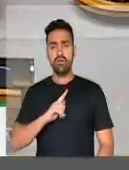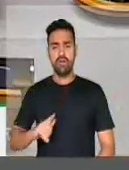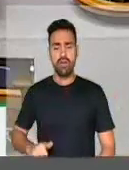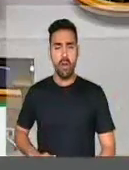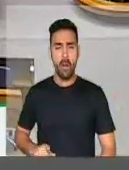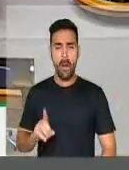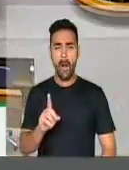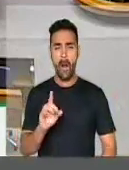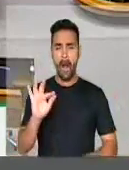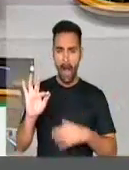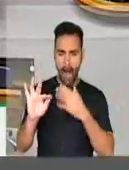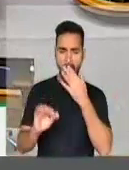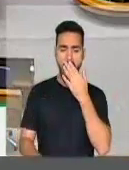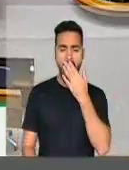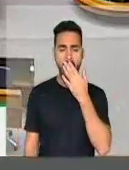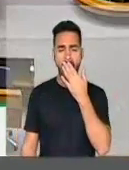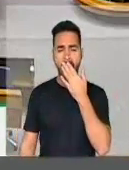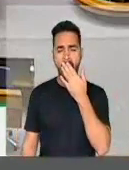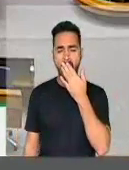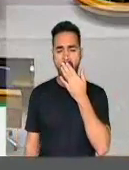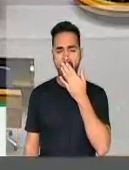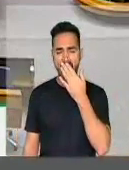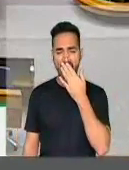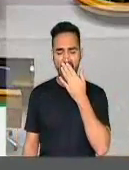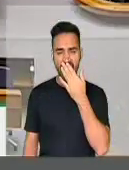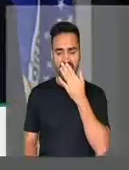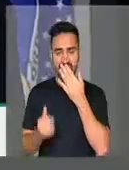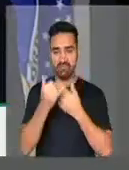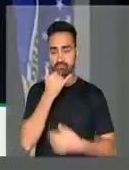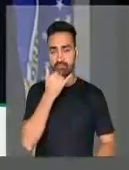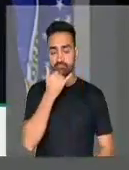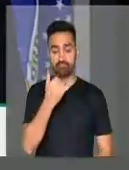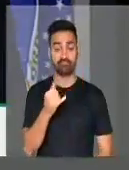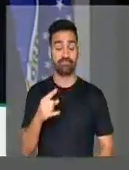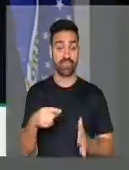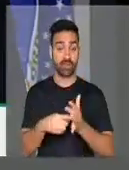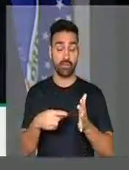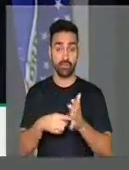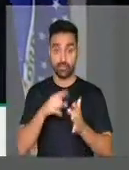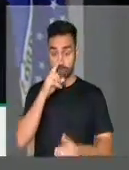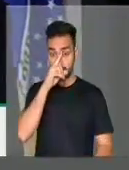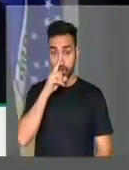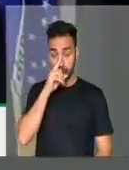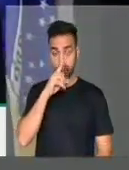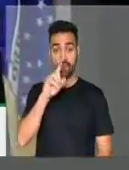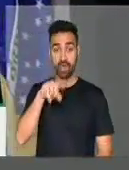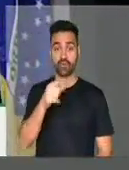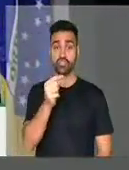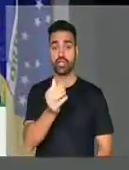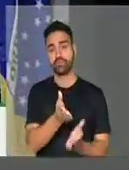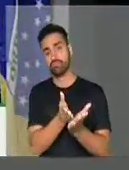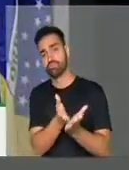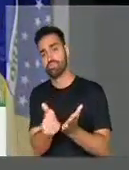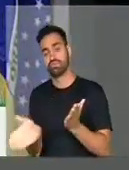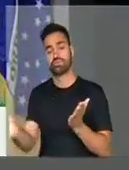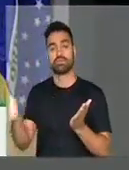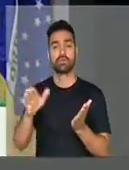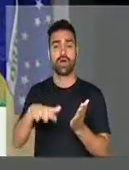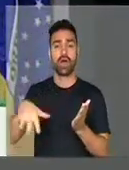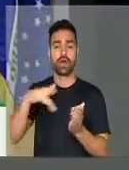do governo do Distrito Federal. É uma denúncia grave que envolve desvio de recursos na área de